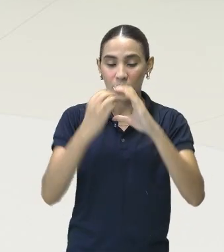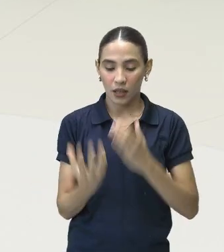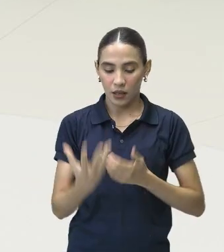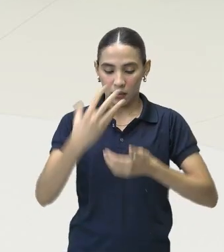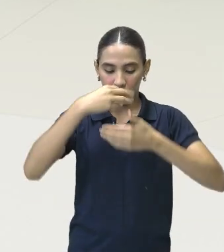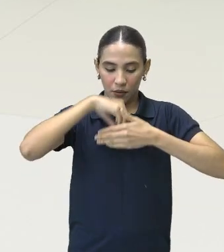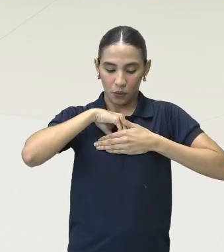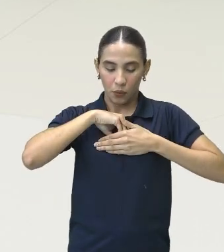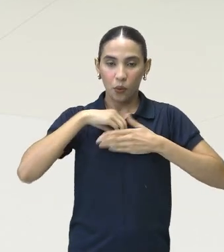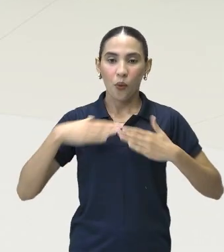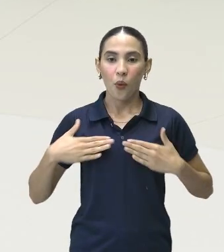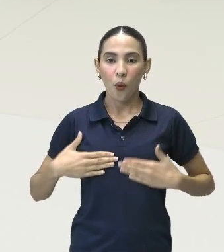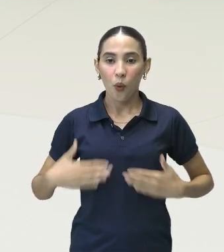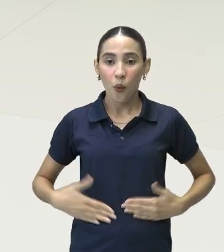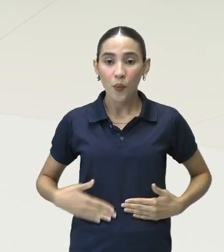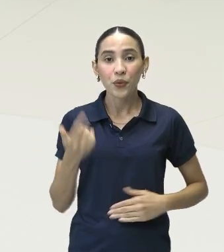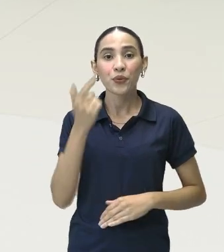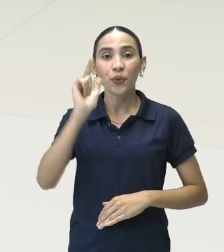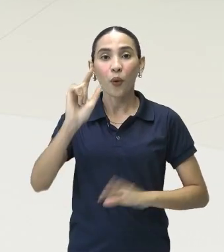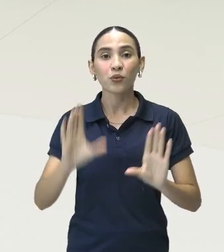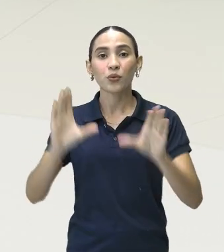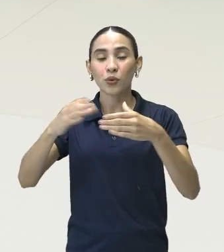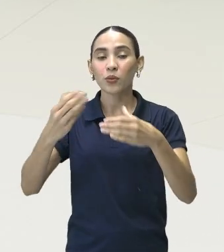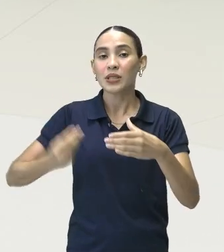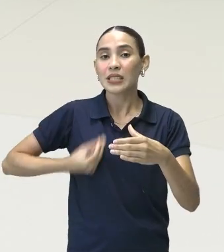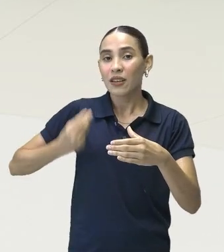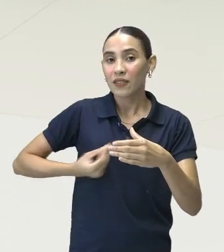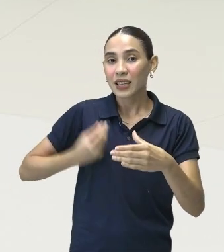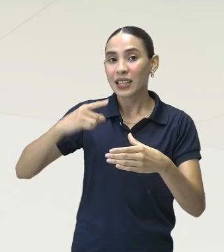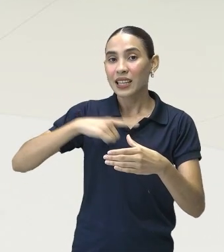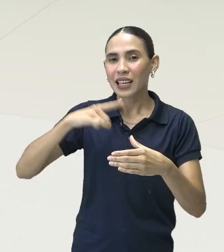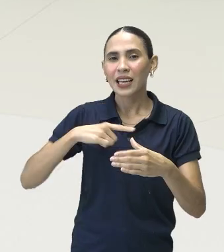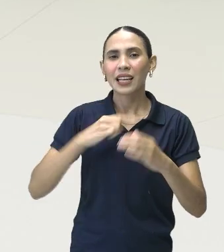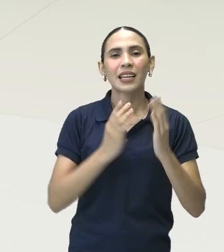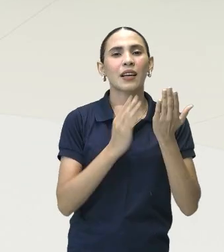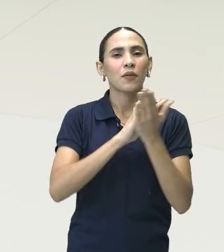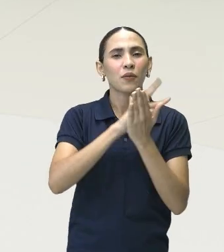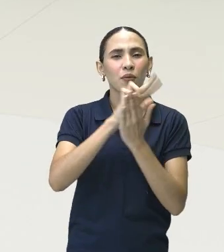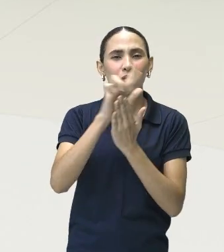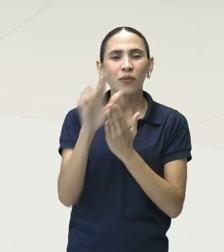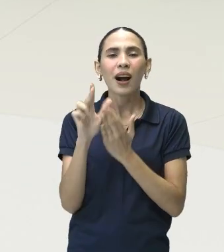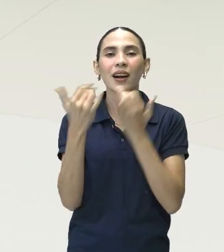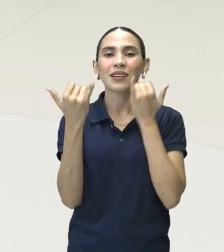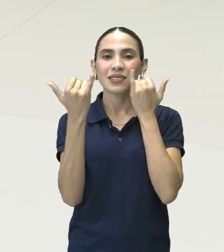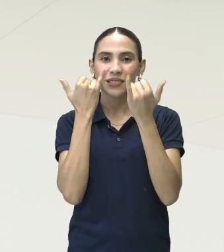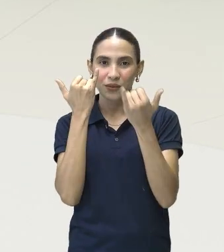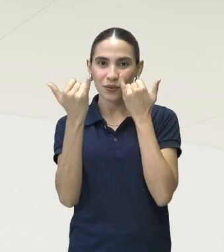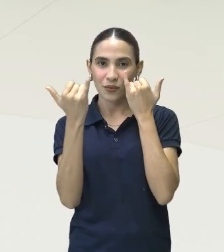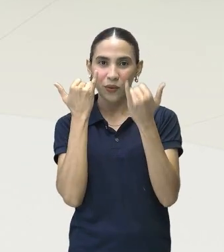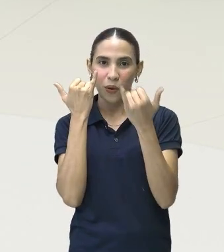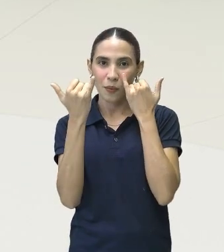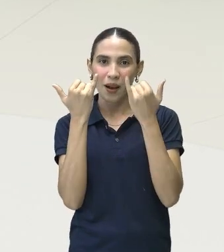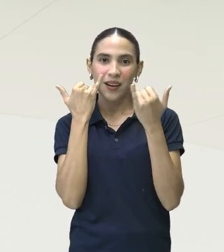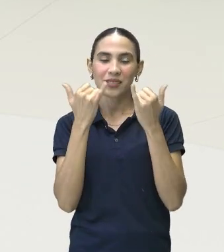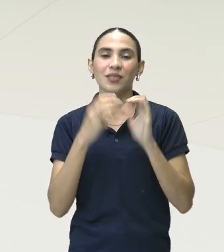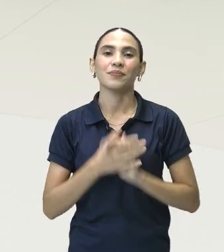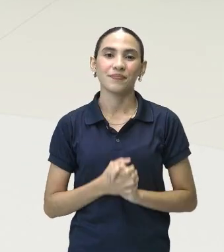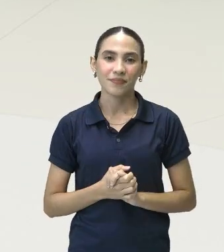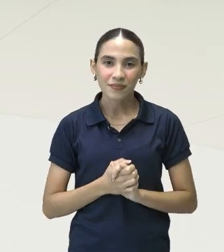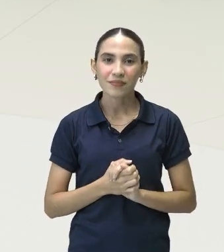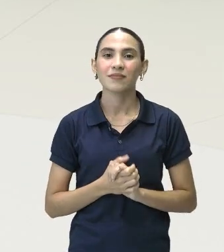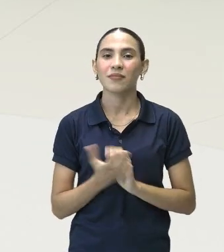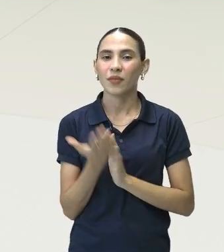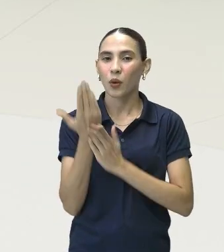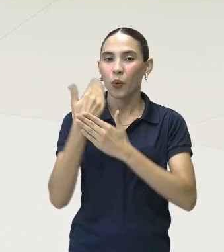corpo e de outros seres vivos, existe uma biblioteca, isso mesmo, uma biblioteca que